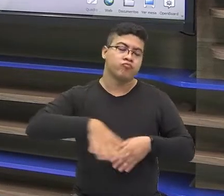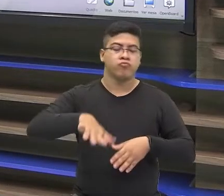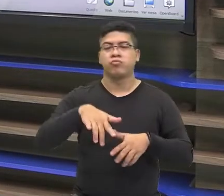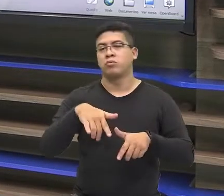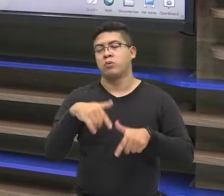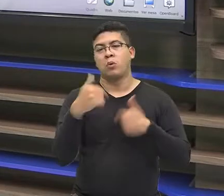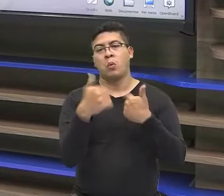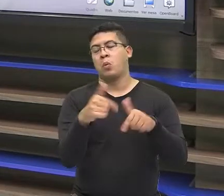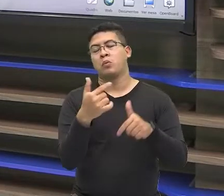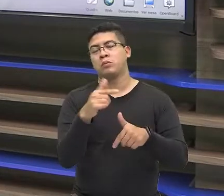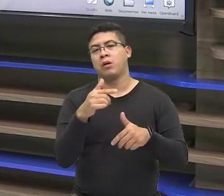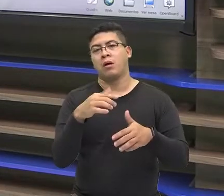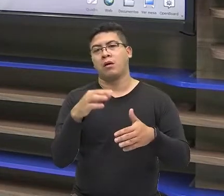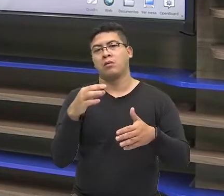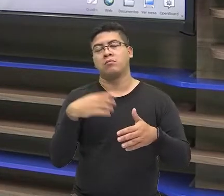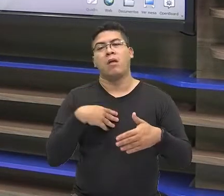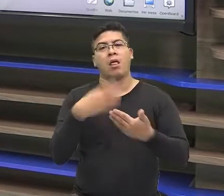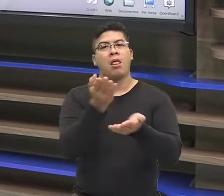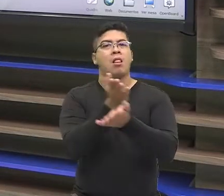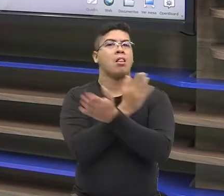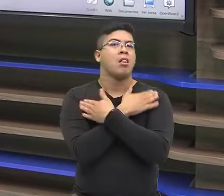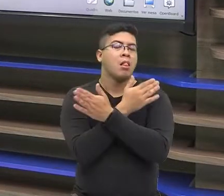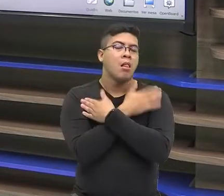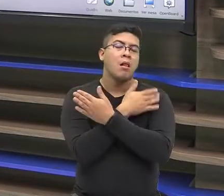produzir, desamparado